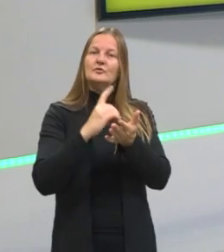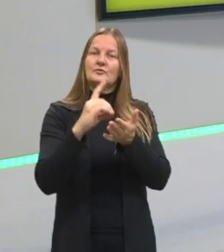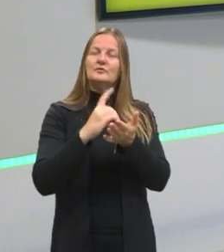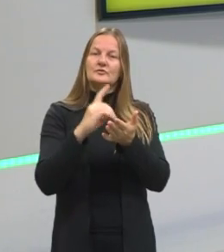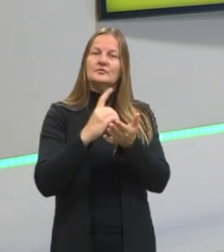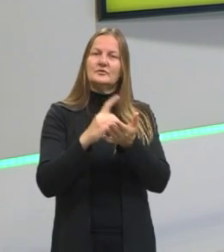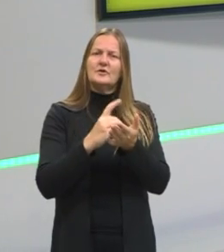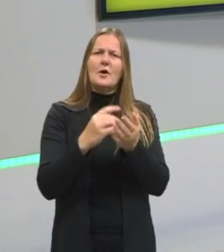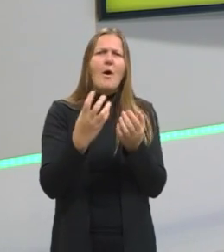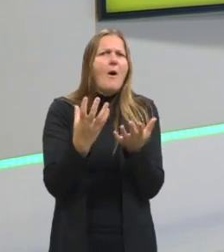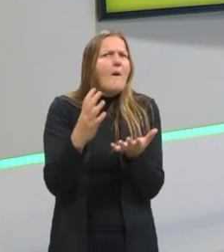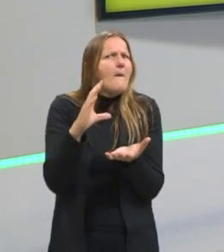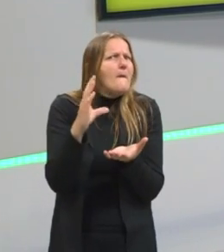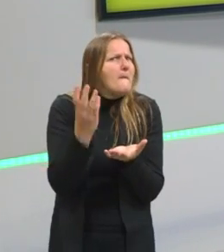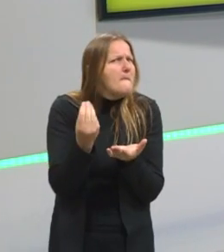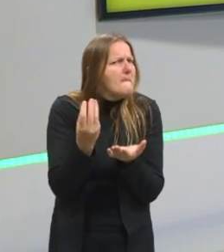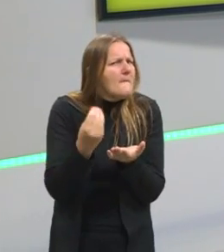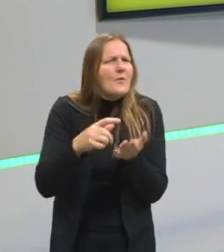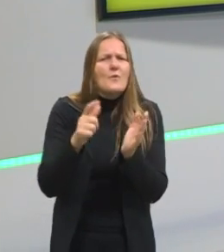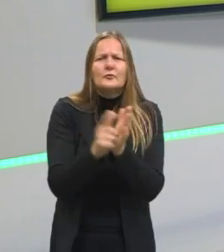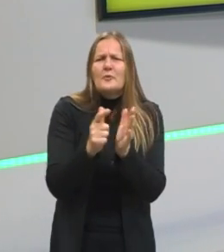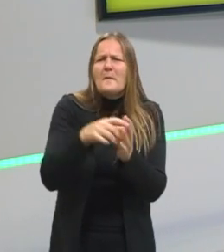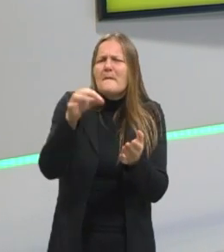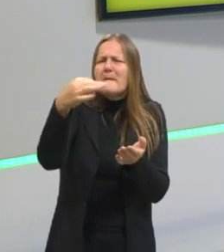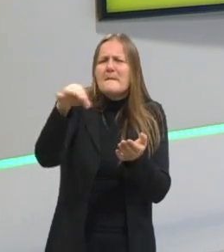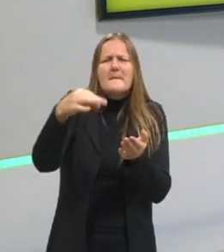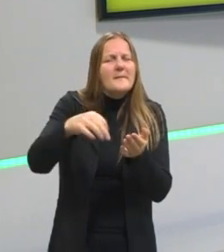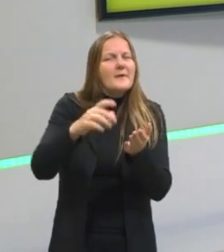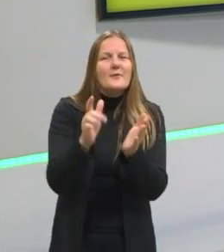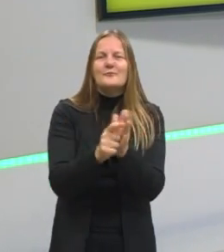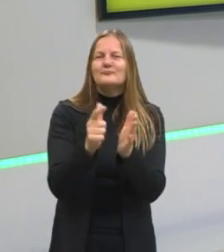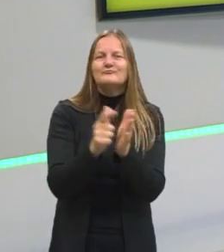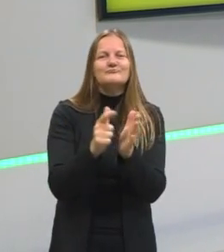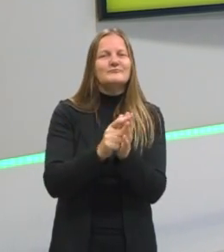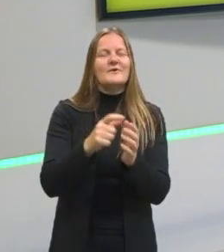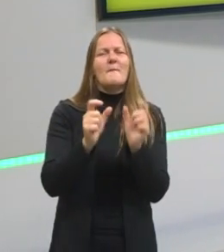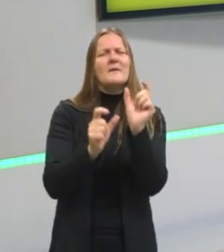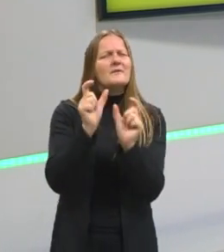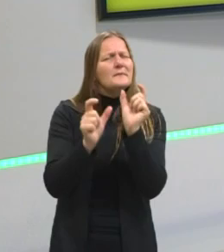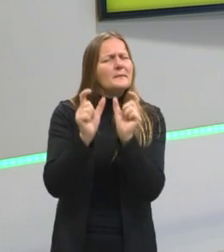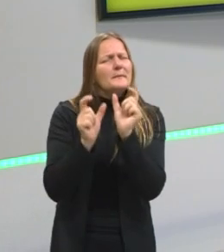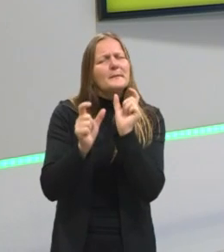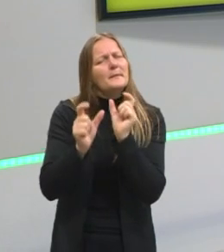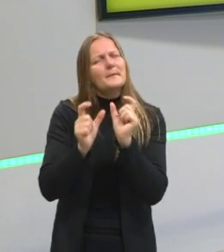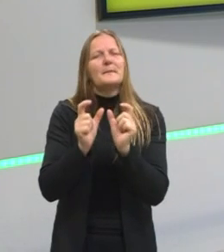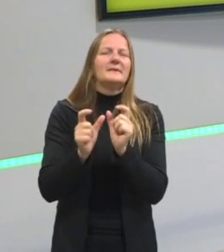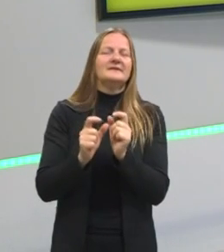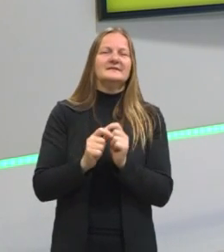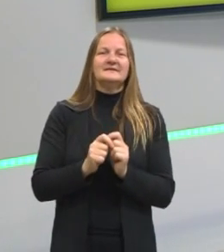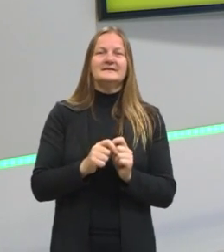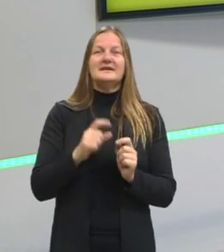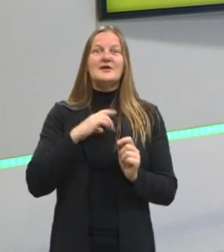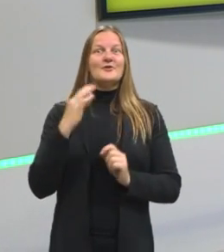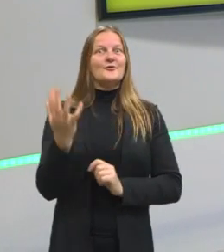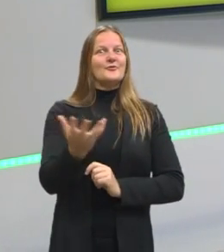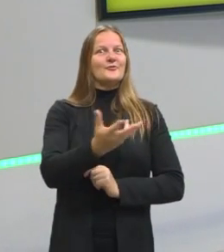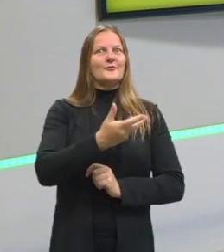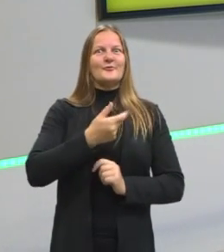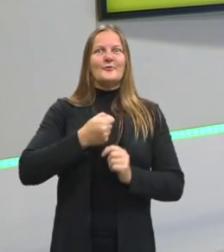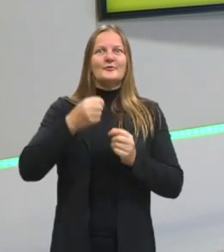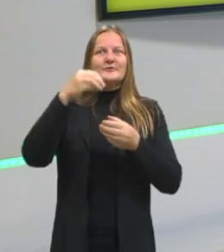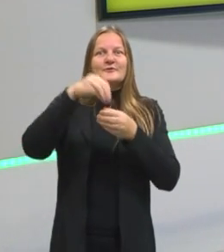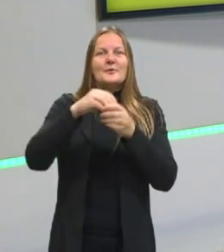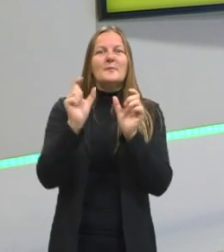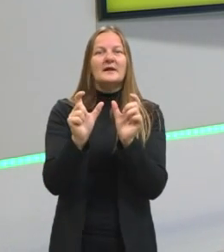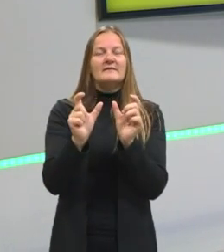muitas folhas e milhares e milhares de palavras? Todas as palavras que